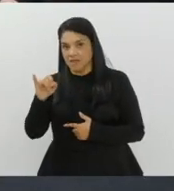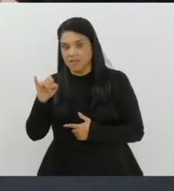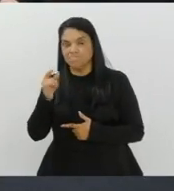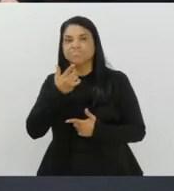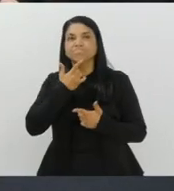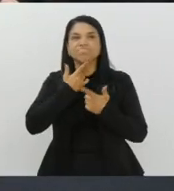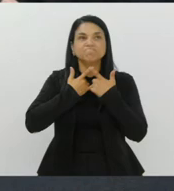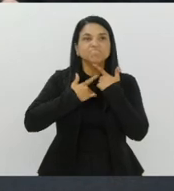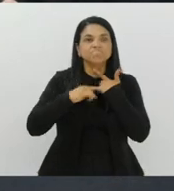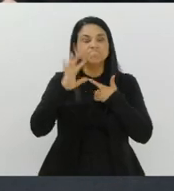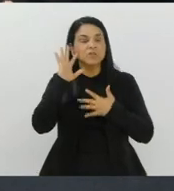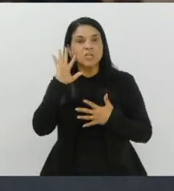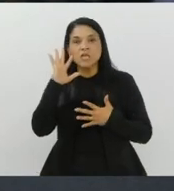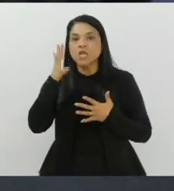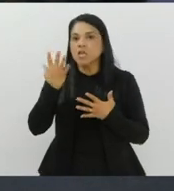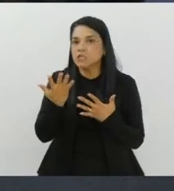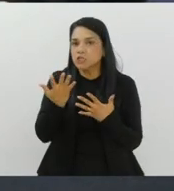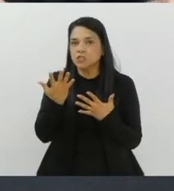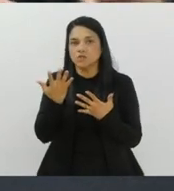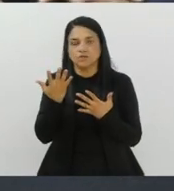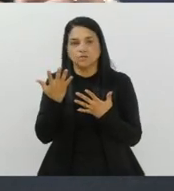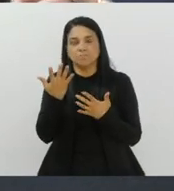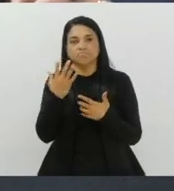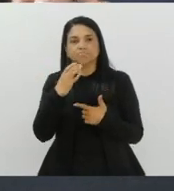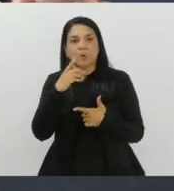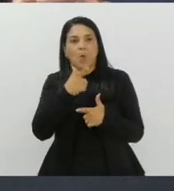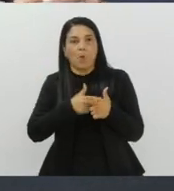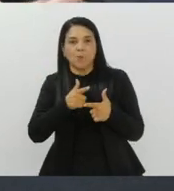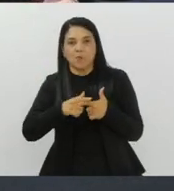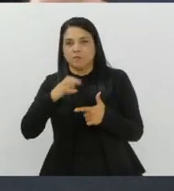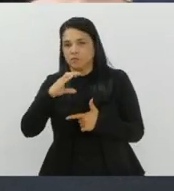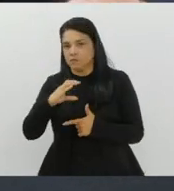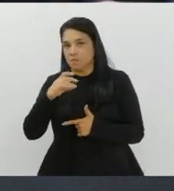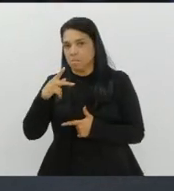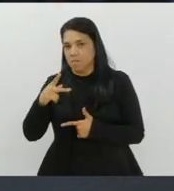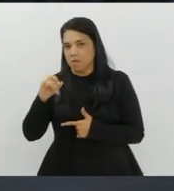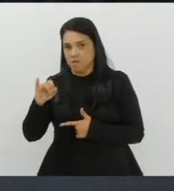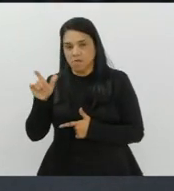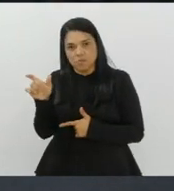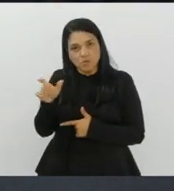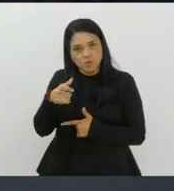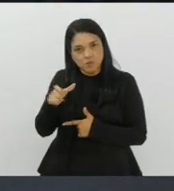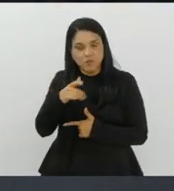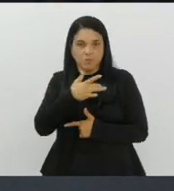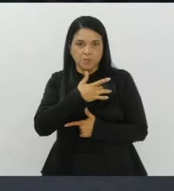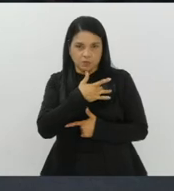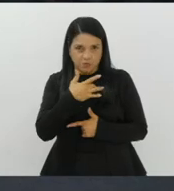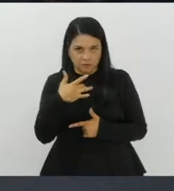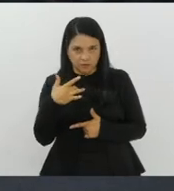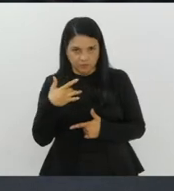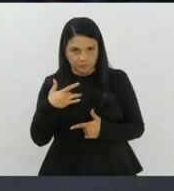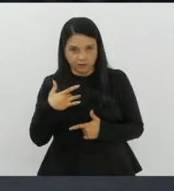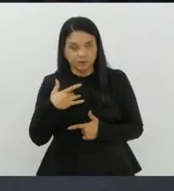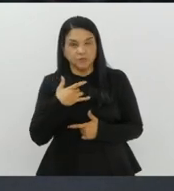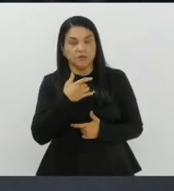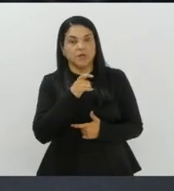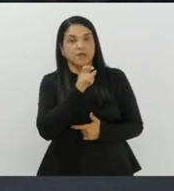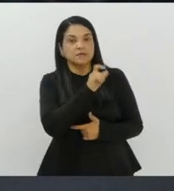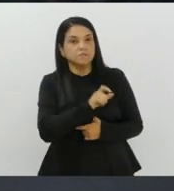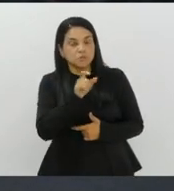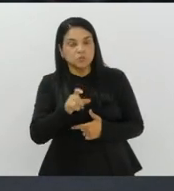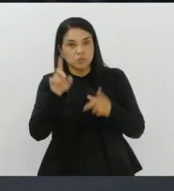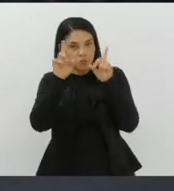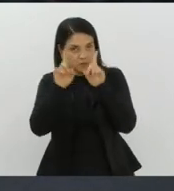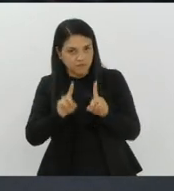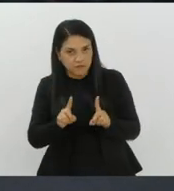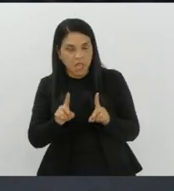de resolver a questão da CPI, dessas injustiças que estão sendo cometidas às pessoas com